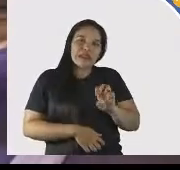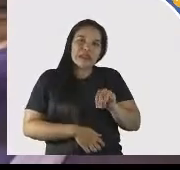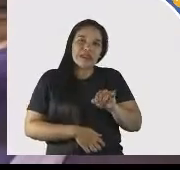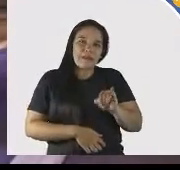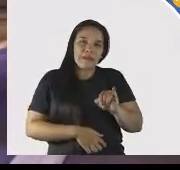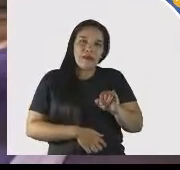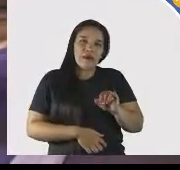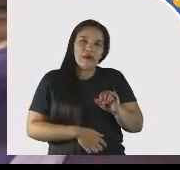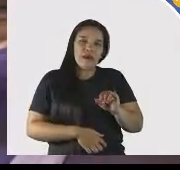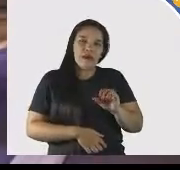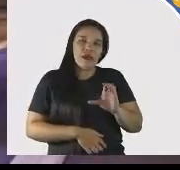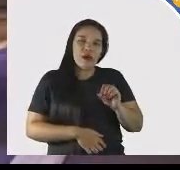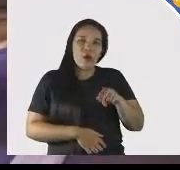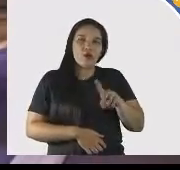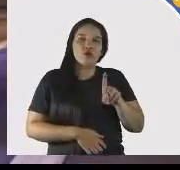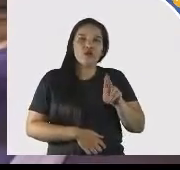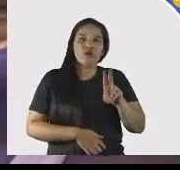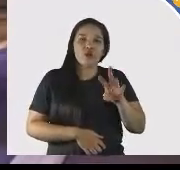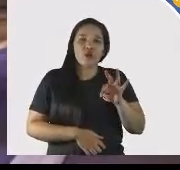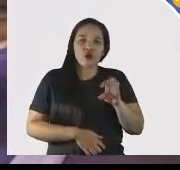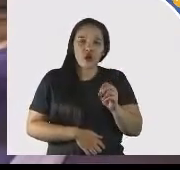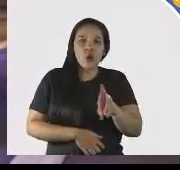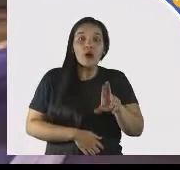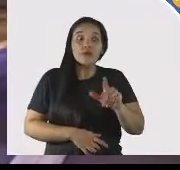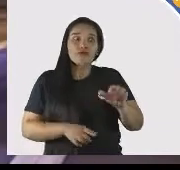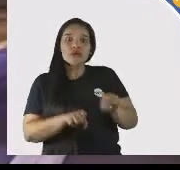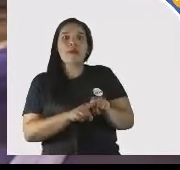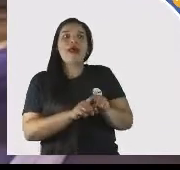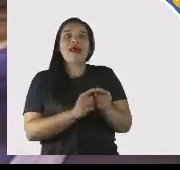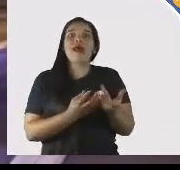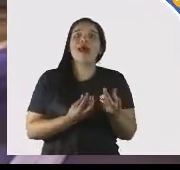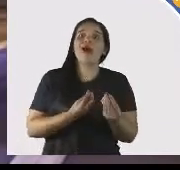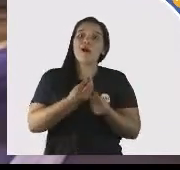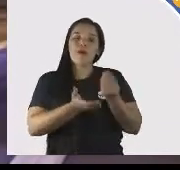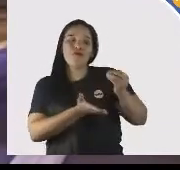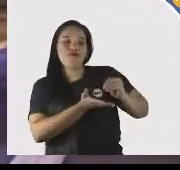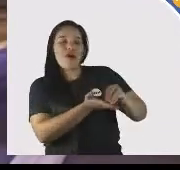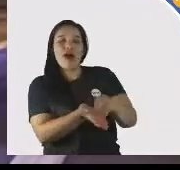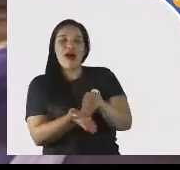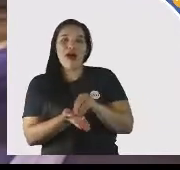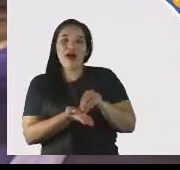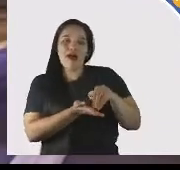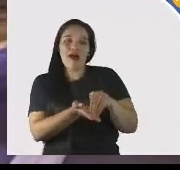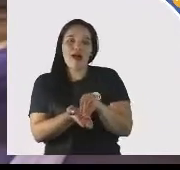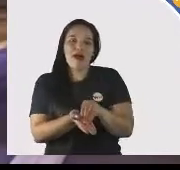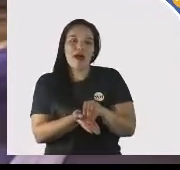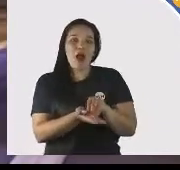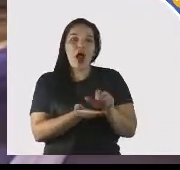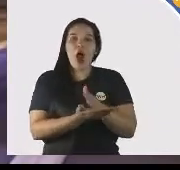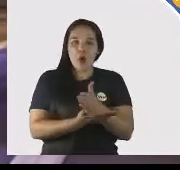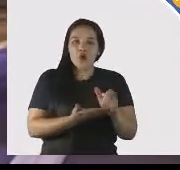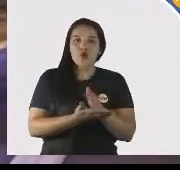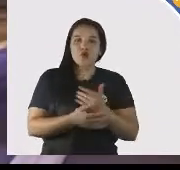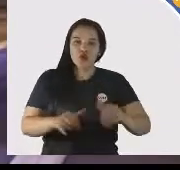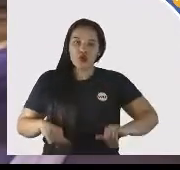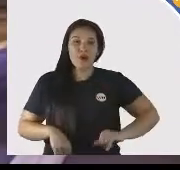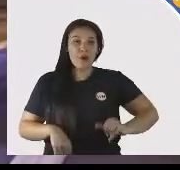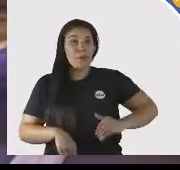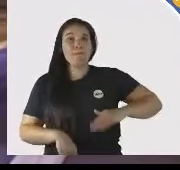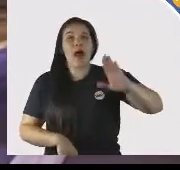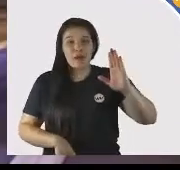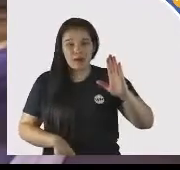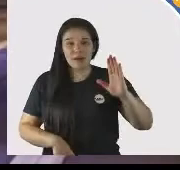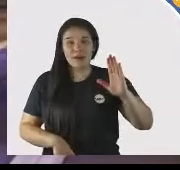sua maneira de lidar sua dor com relação à falta de componentes uns estão sofrendo mais outros estão sofrendo menos